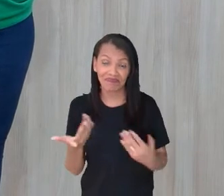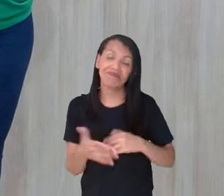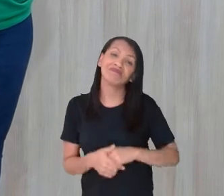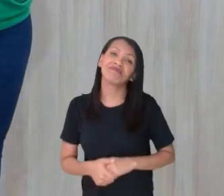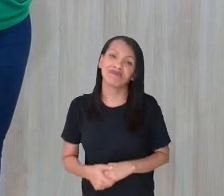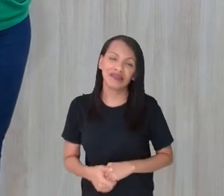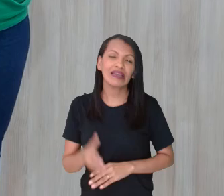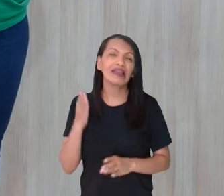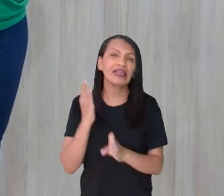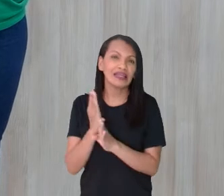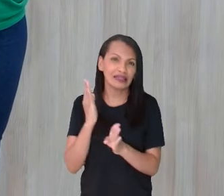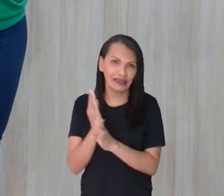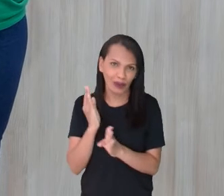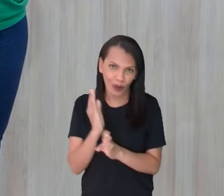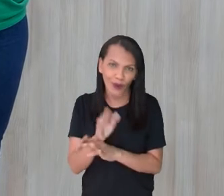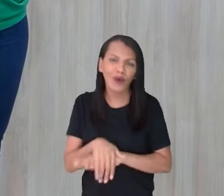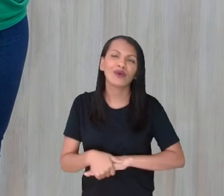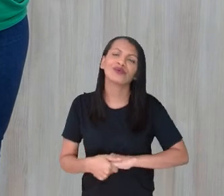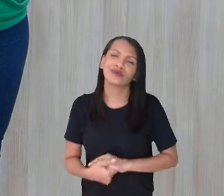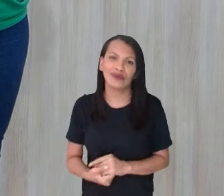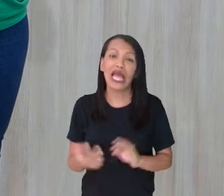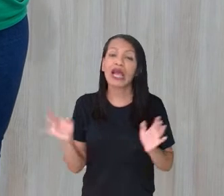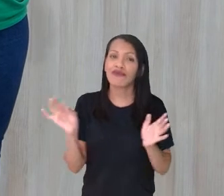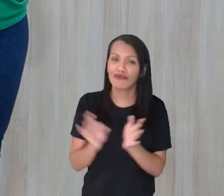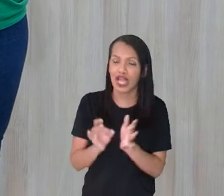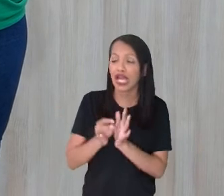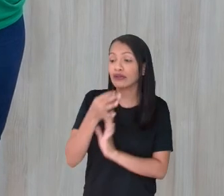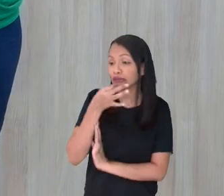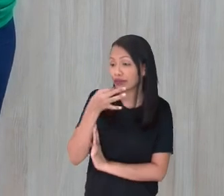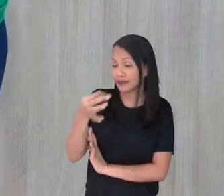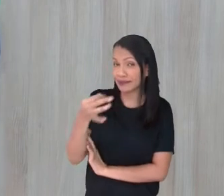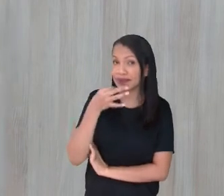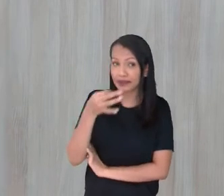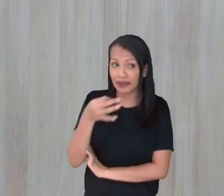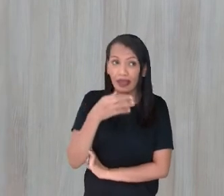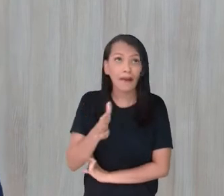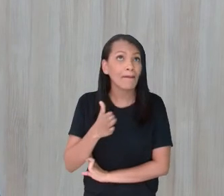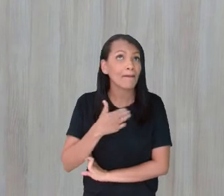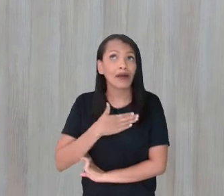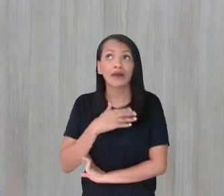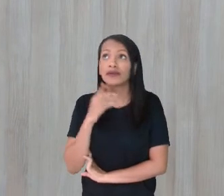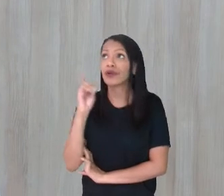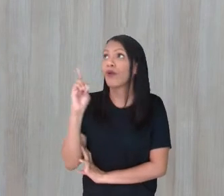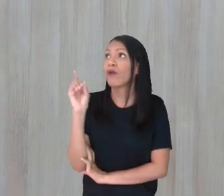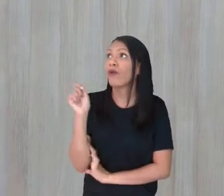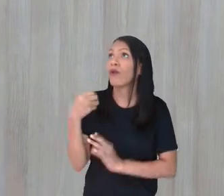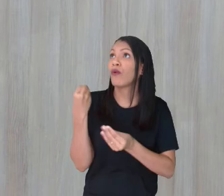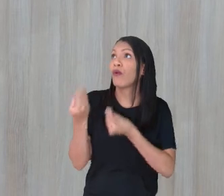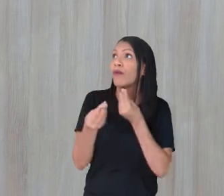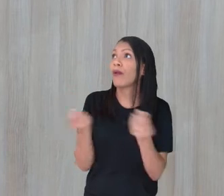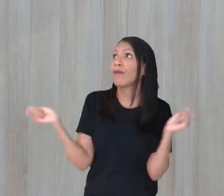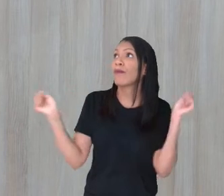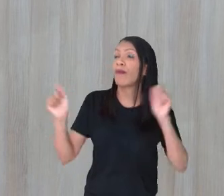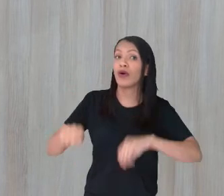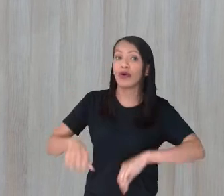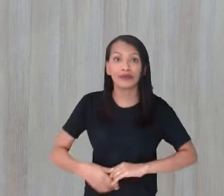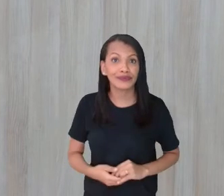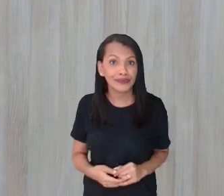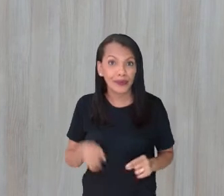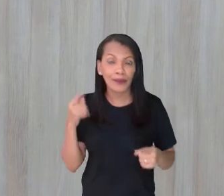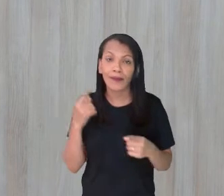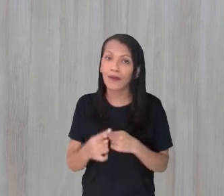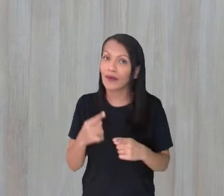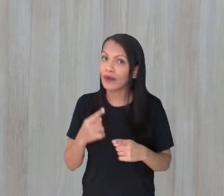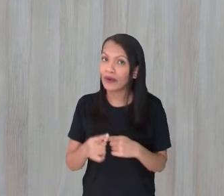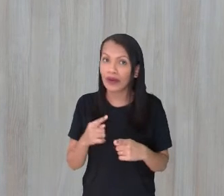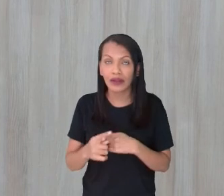encontra muito, né, professora Cláudia, isso? Esses argumentos assim que a gente fica, meu Deus, como é possível? Por quê? Porque